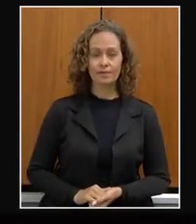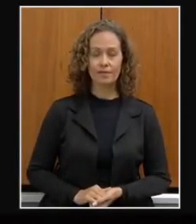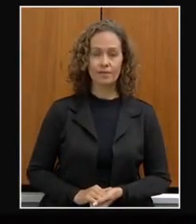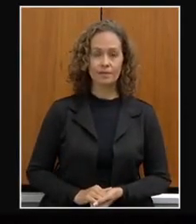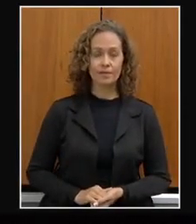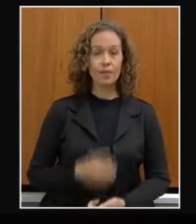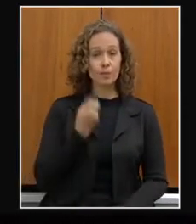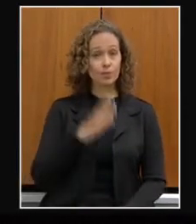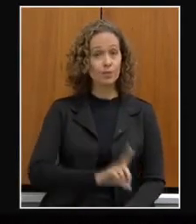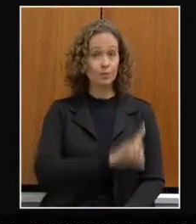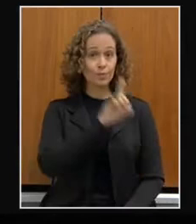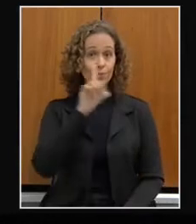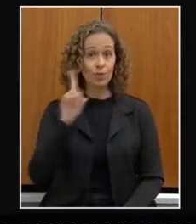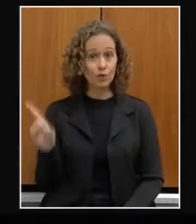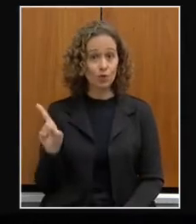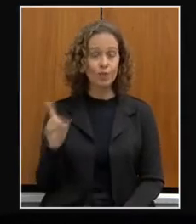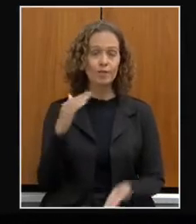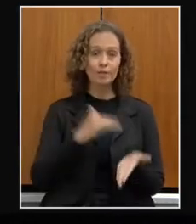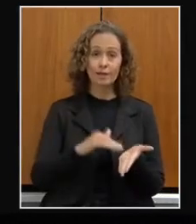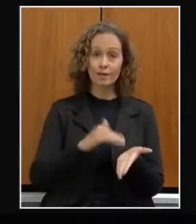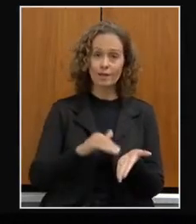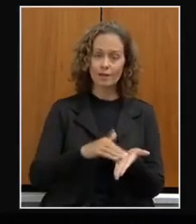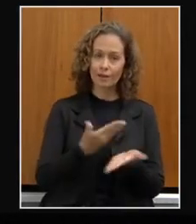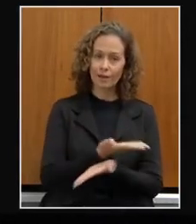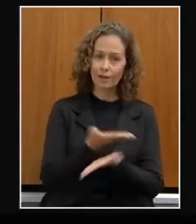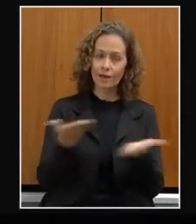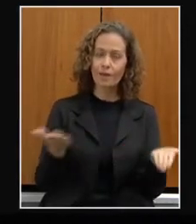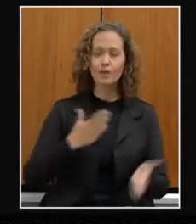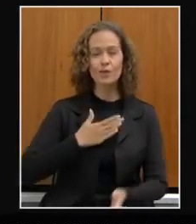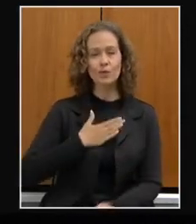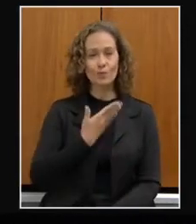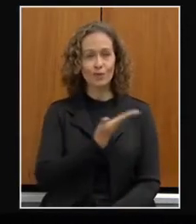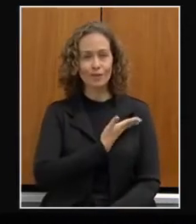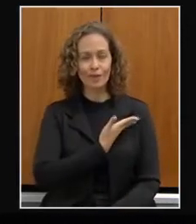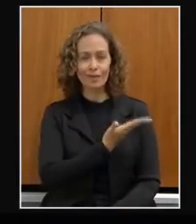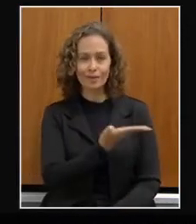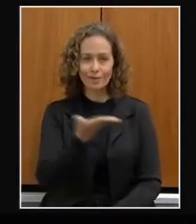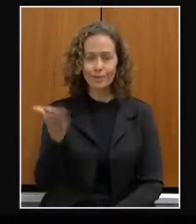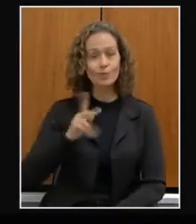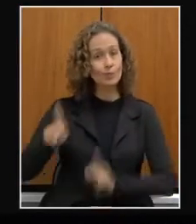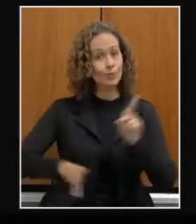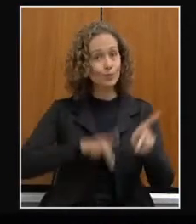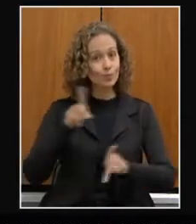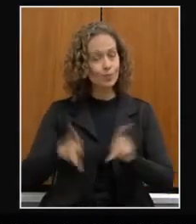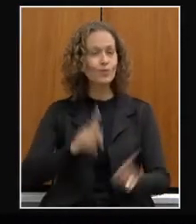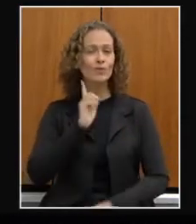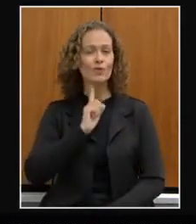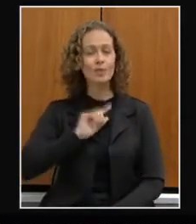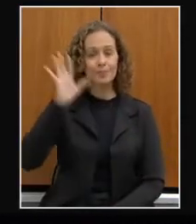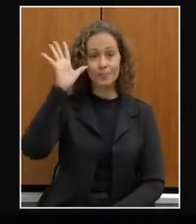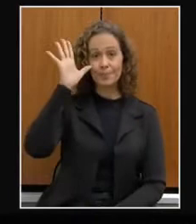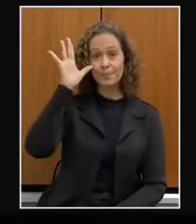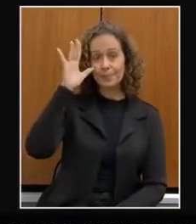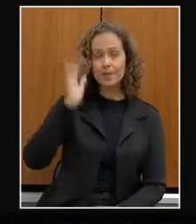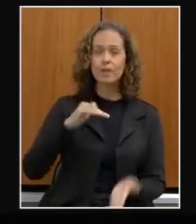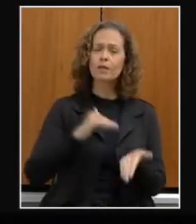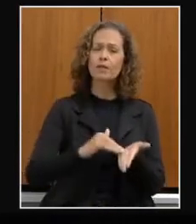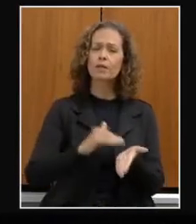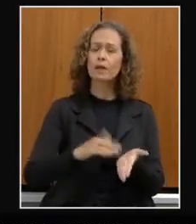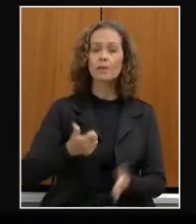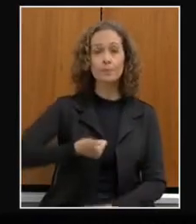Bom dia secretário Fábio todos os colegas deputados todo o povo mineiro que nos assiste secretário primeiro eu queria